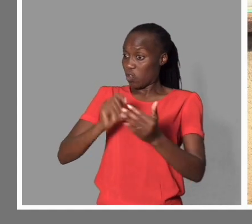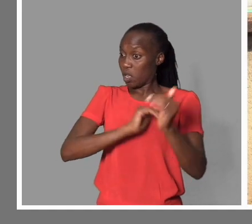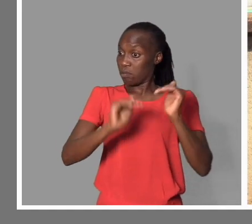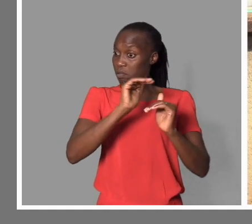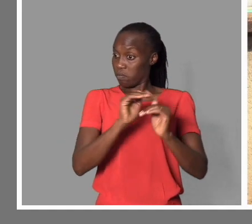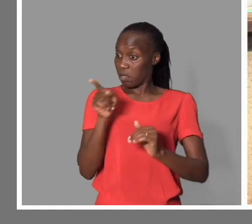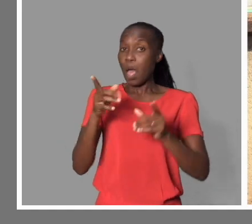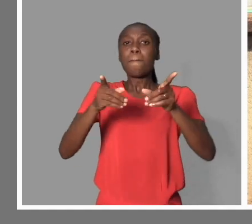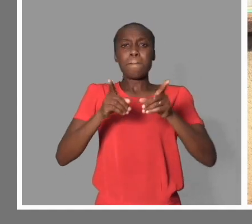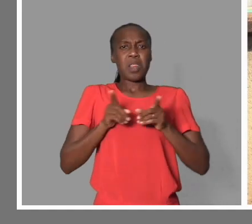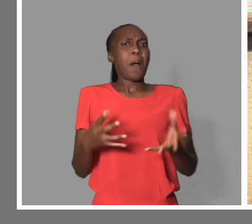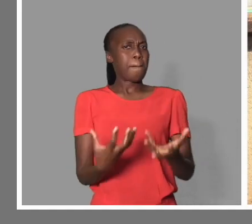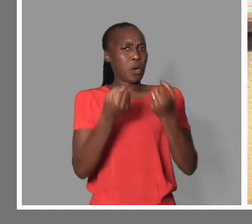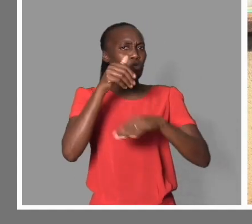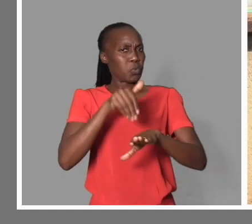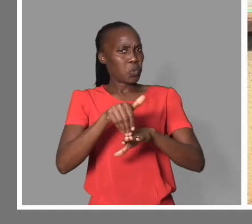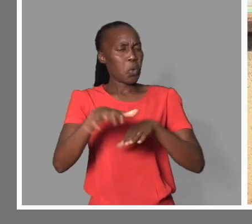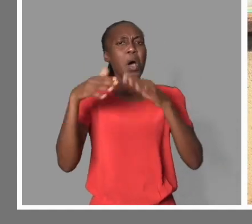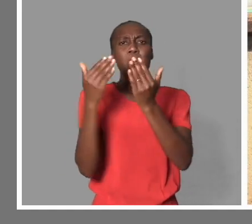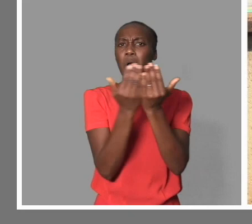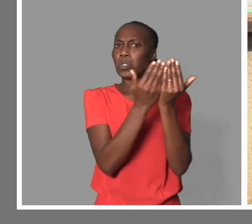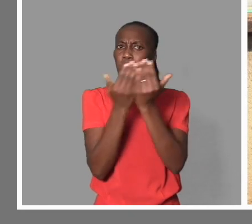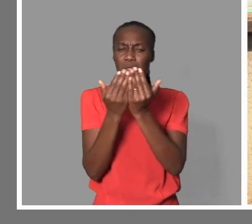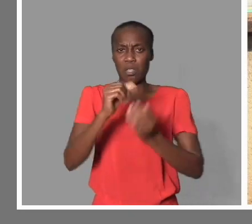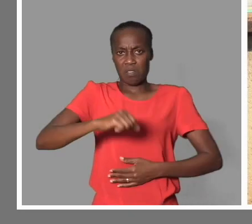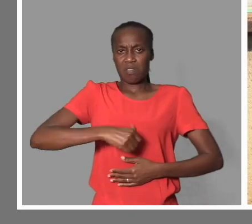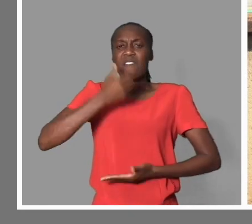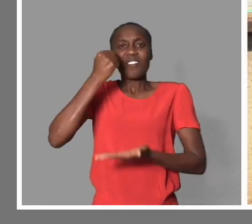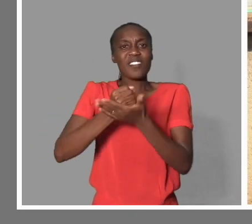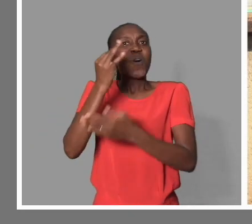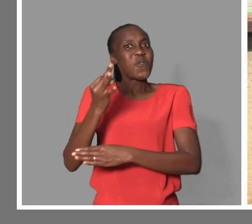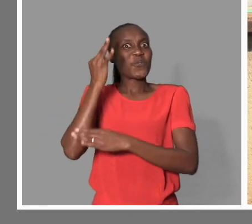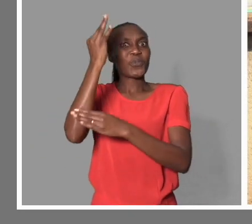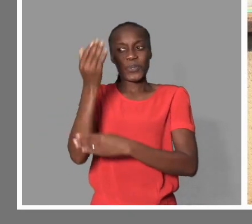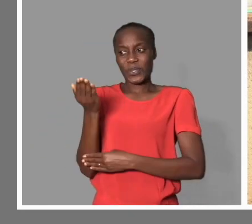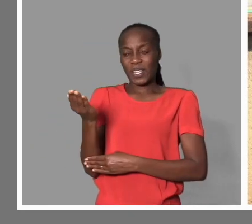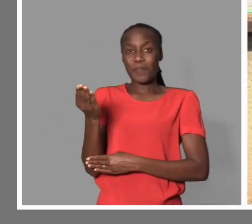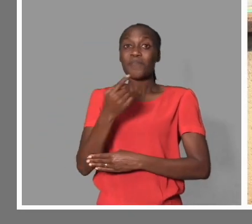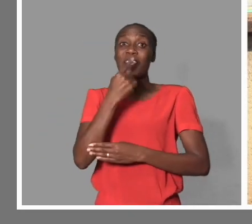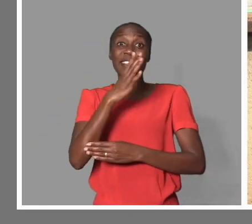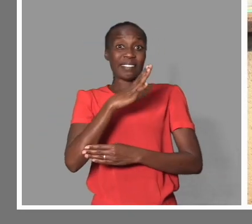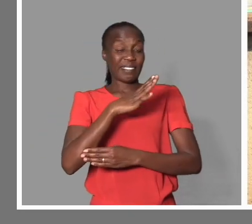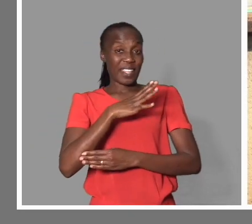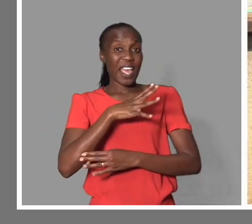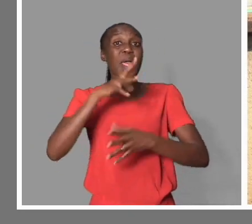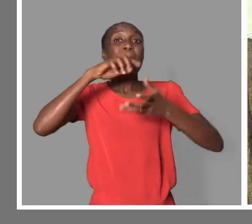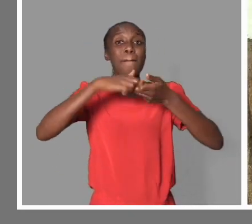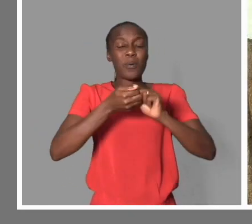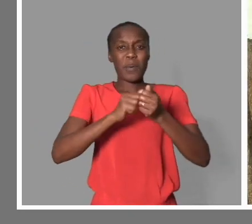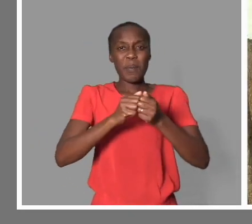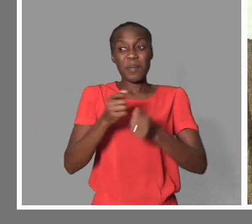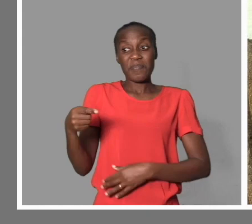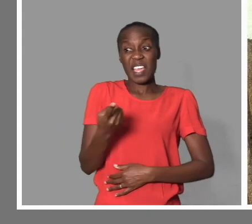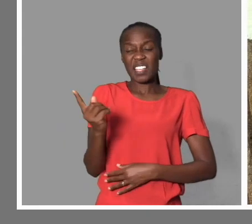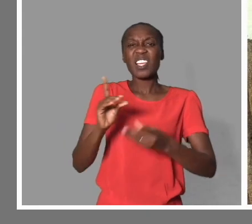Mas se tivermos uma escola secundária, as raparigas vão continuar a estudar e definir o futuro delas. Mas